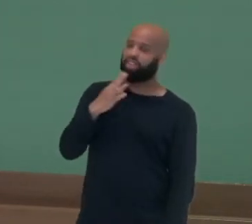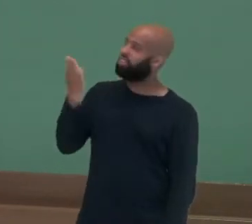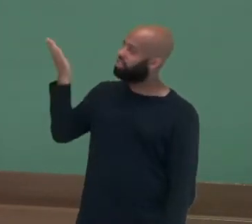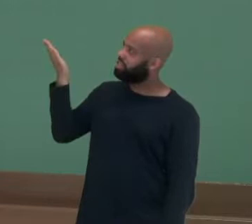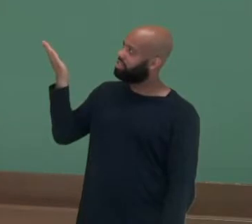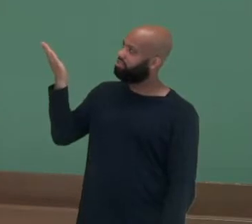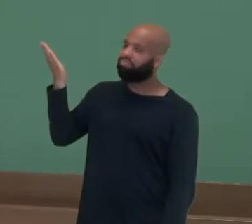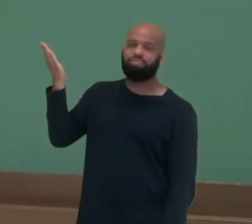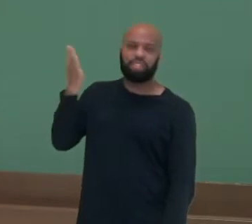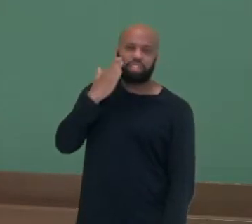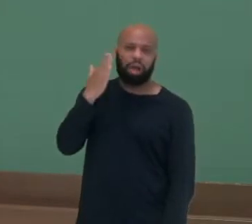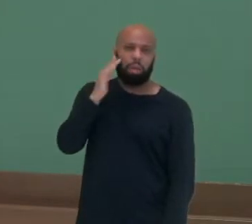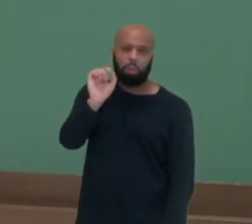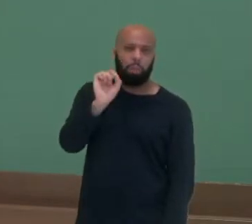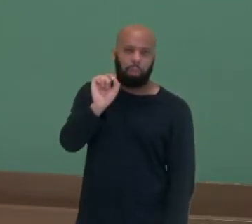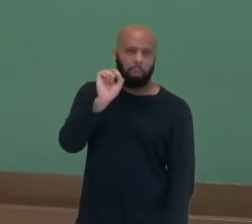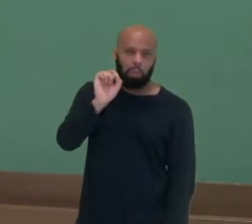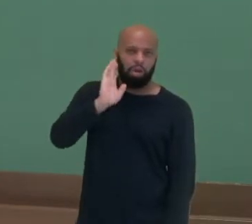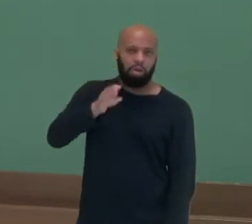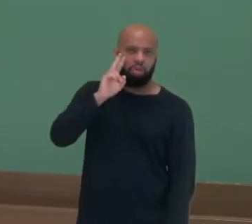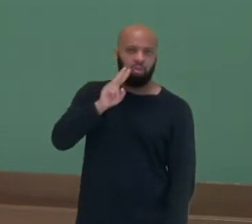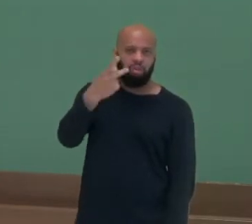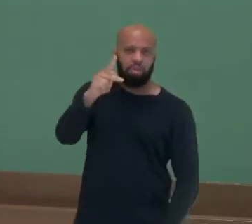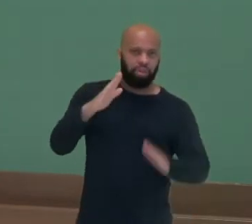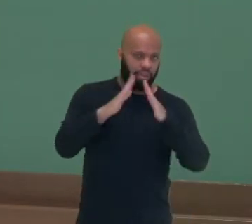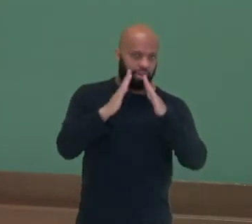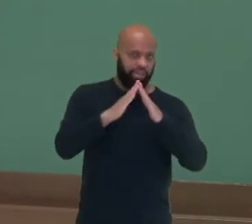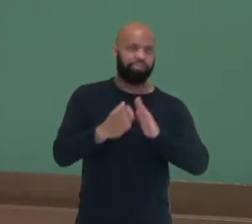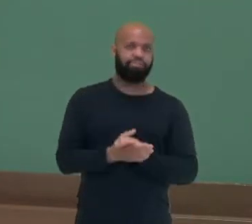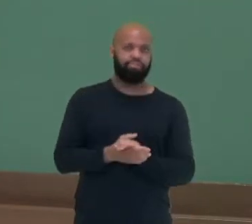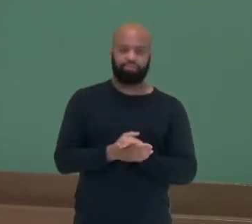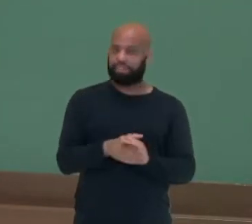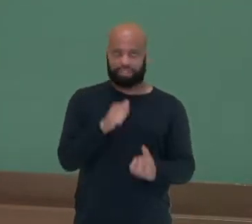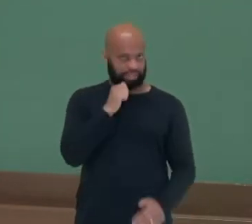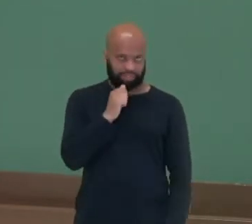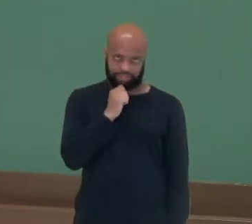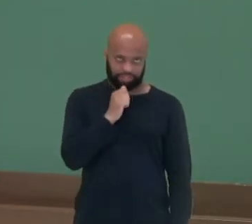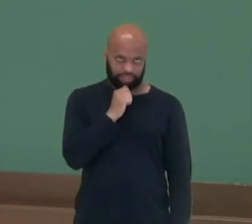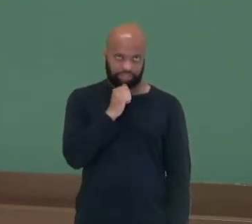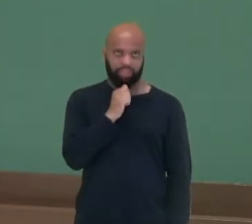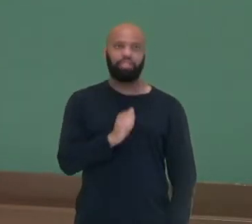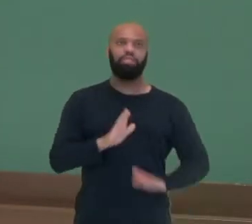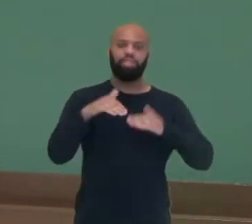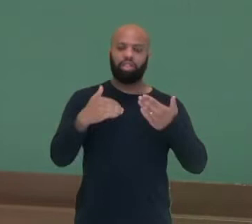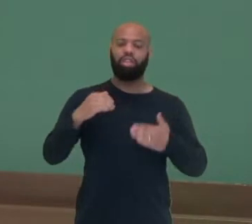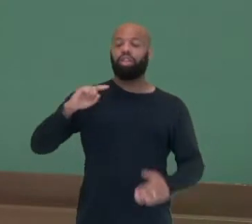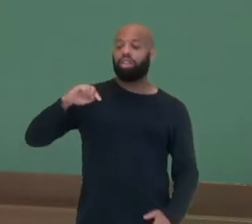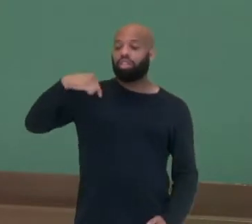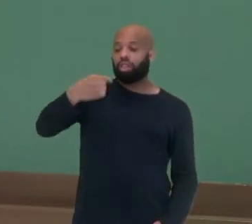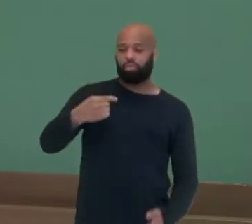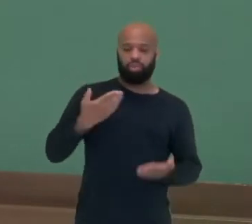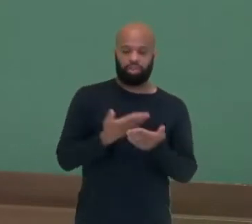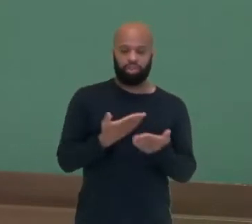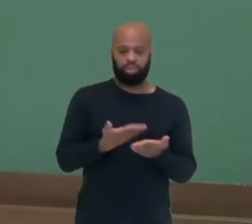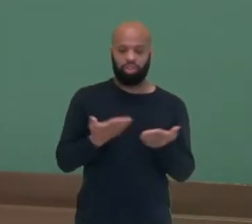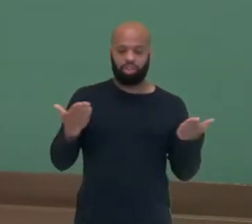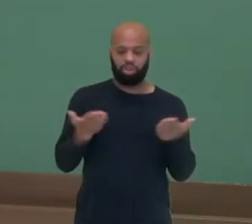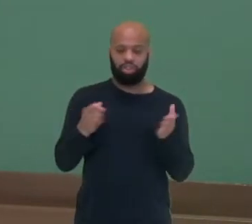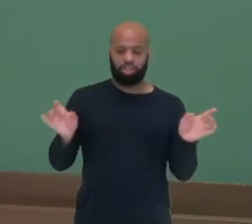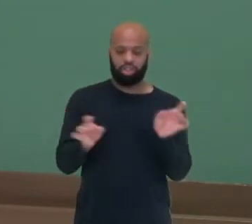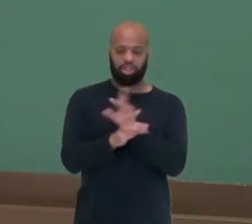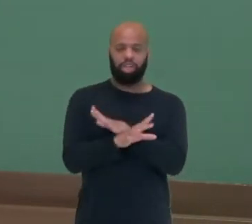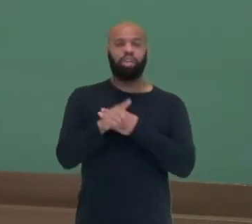esse objeto? Já viu na sua casa, por exemplo? Não viu? Depois, quando essa aula terminar, dê uma